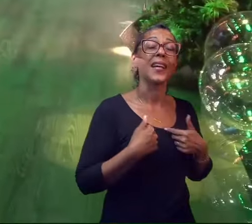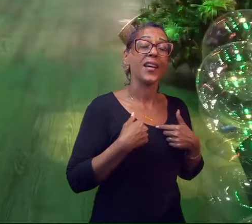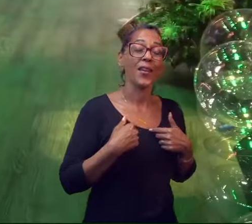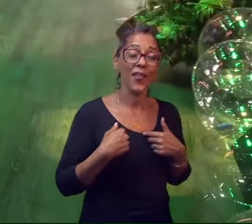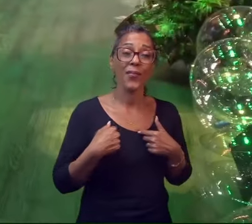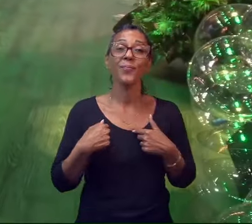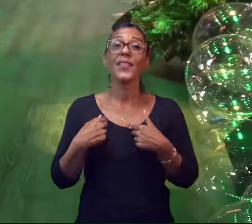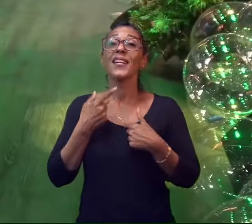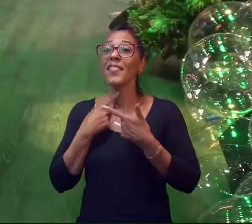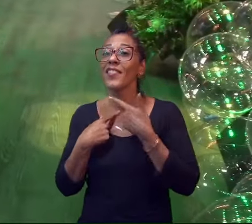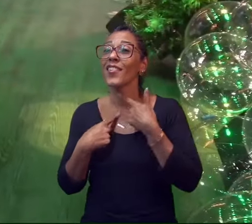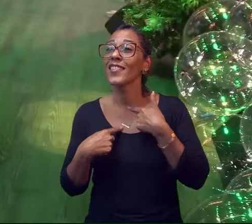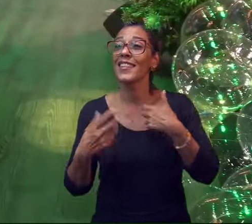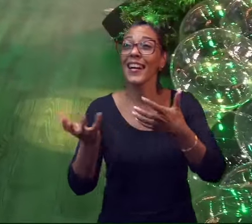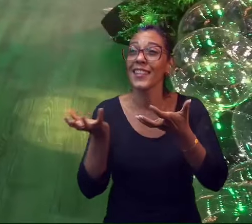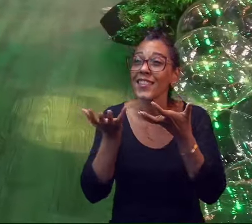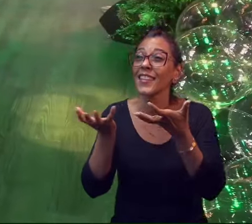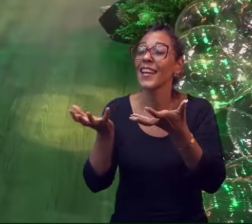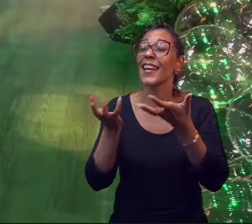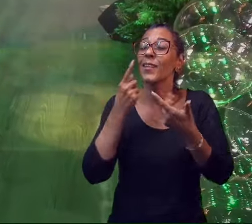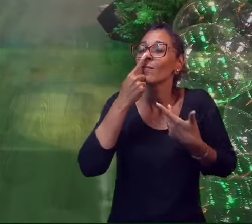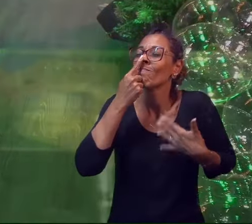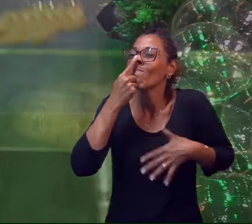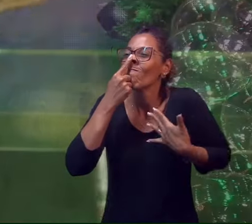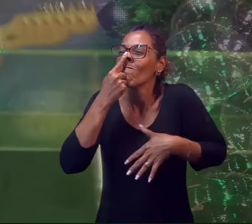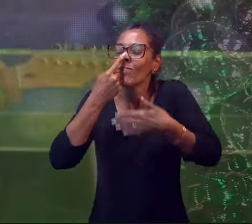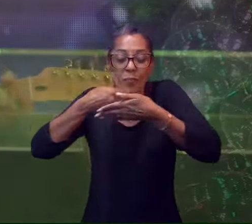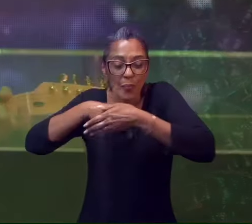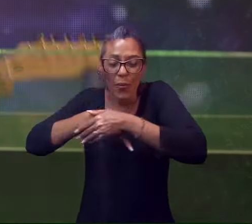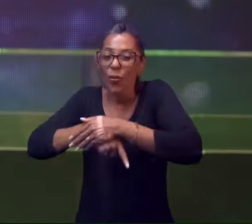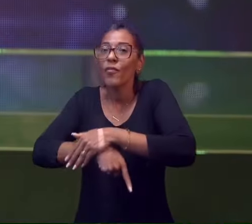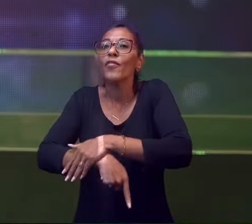eu quero ser Senhor